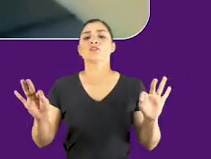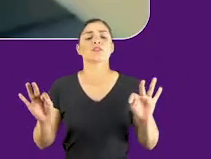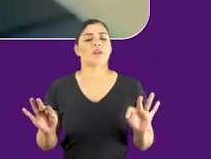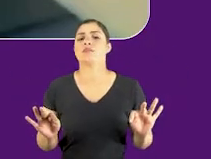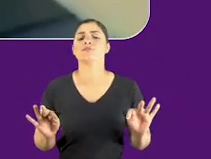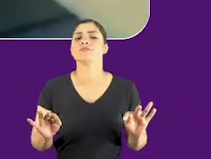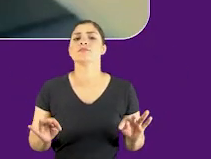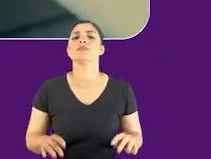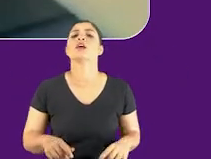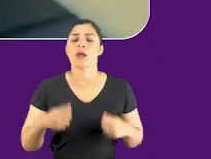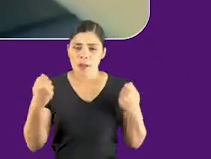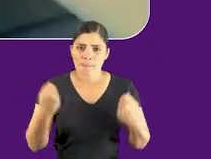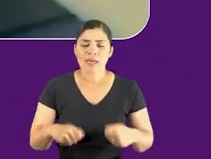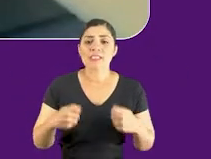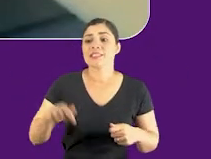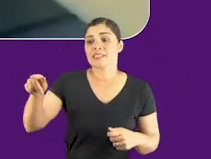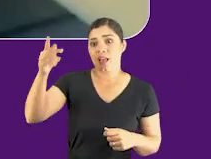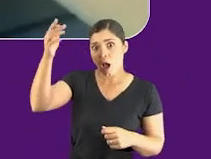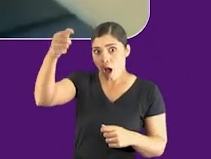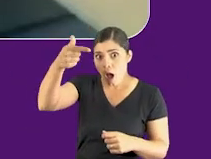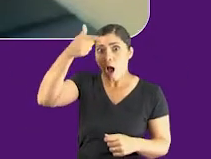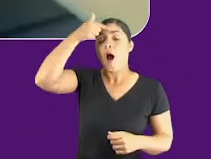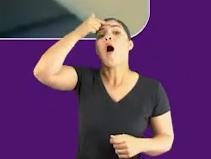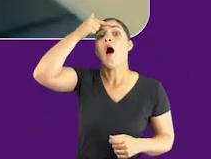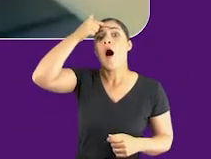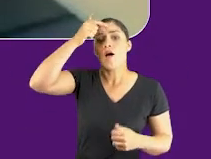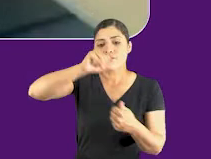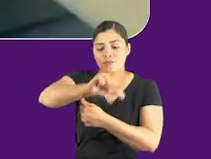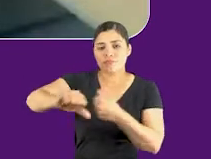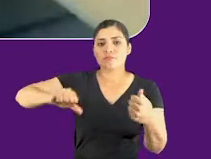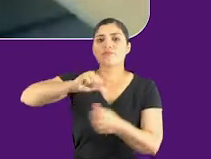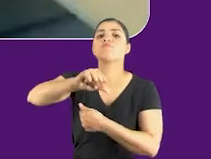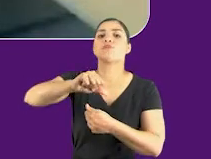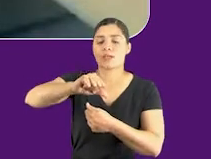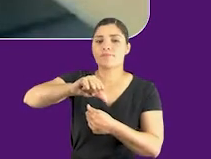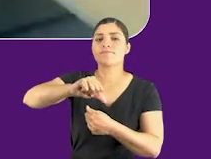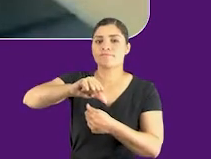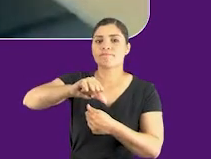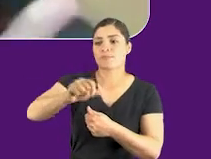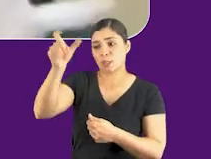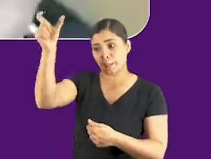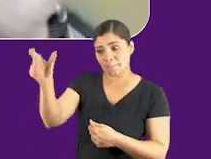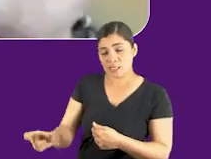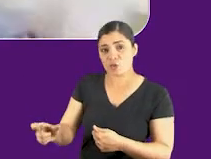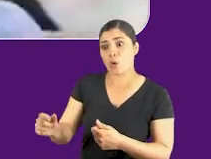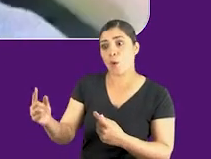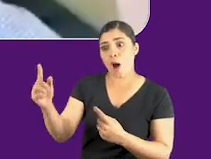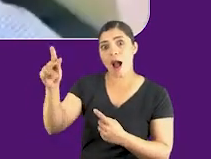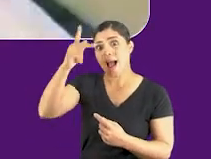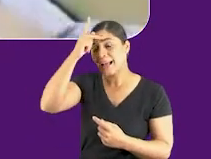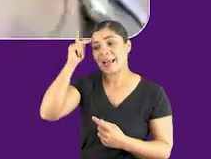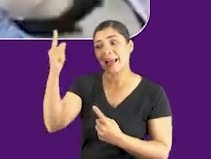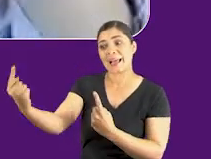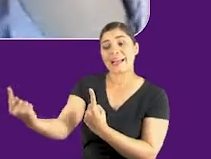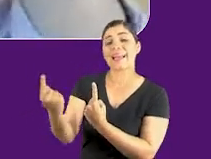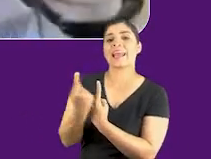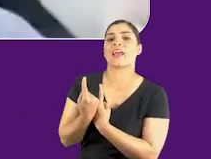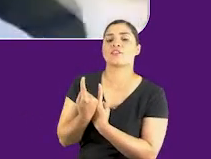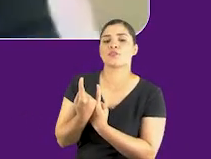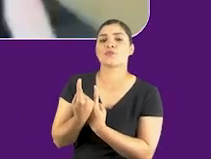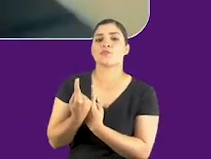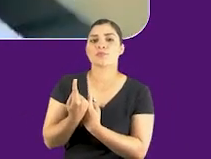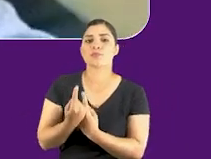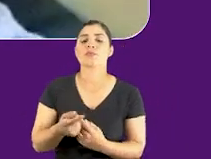é se você não tiver a transformação na cabeça das pessoas fica muito difícil que a coisa aconteça então aí nós